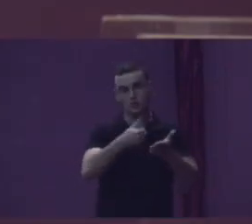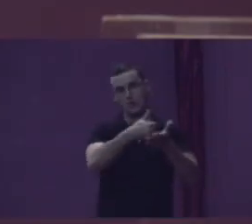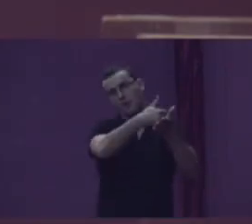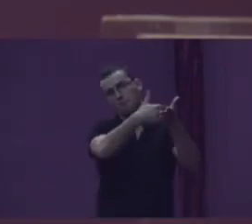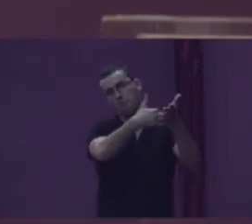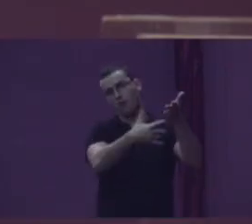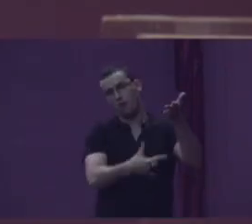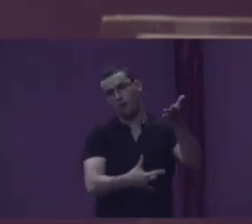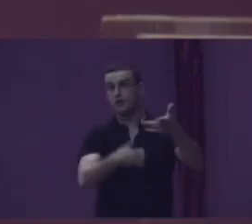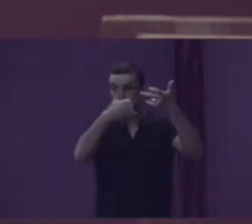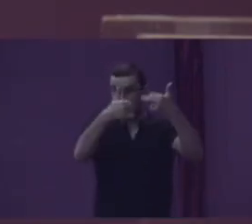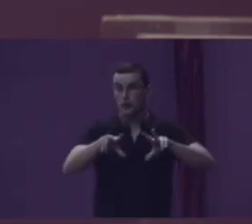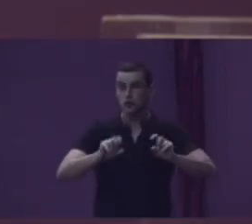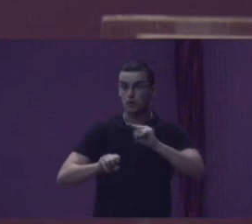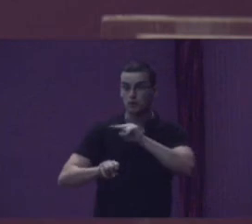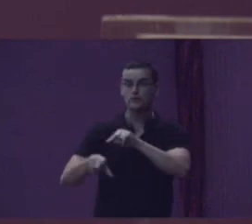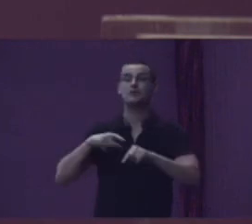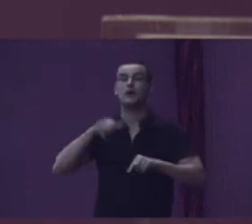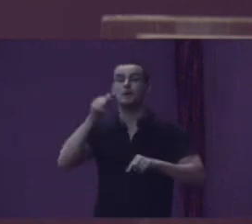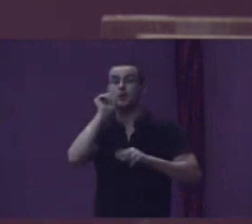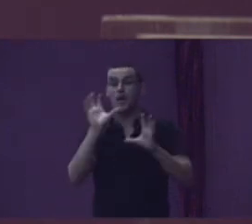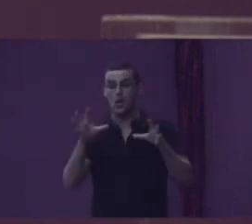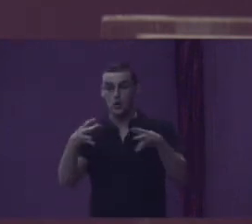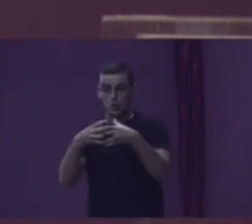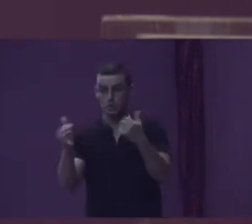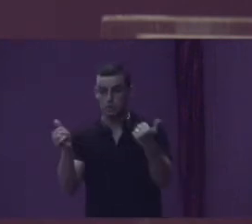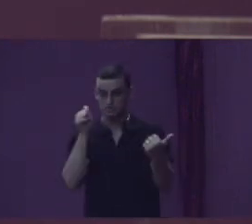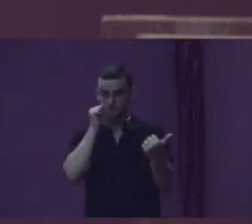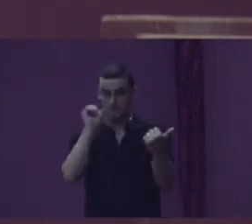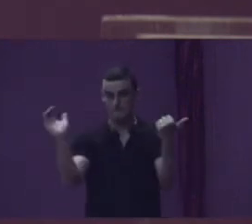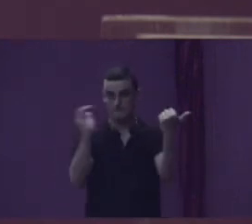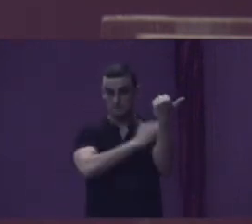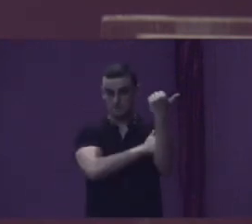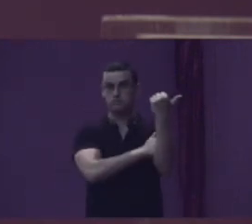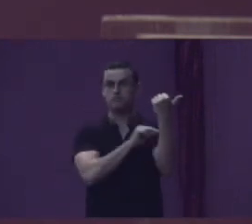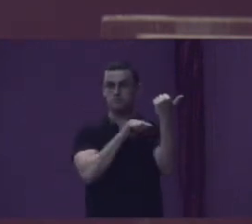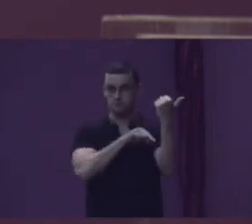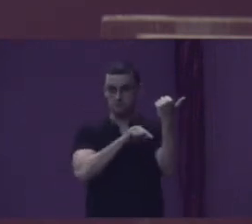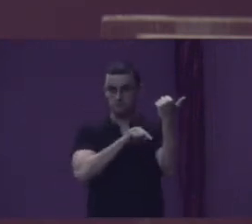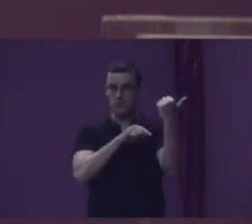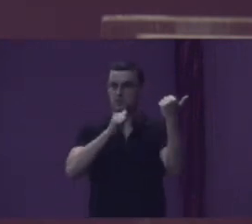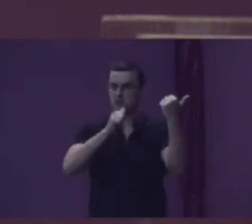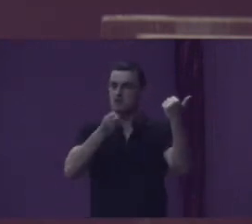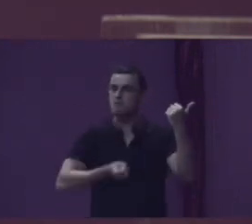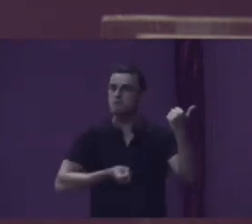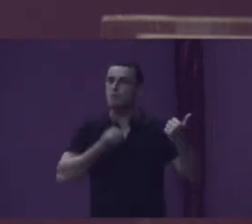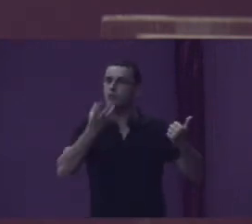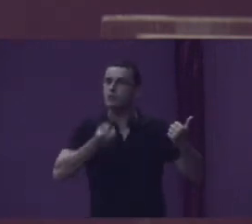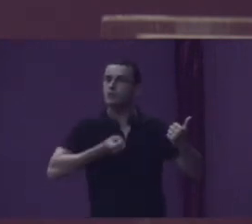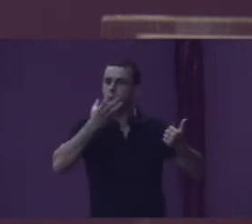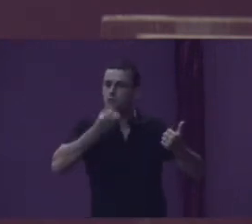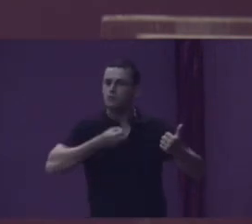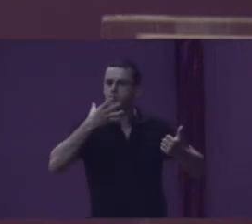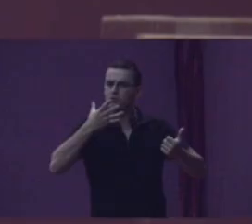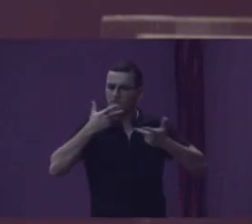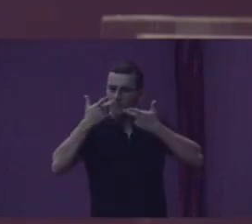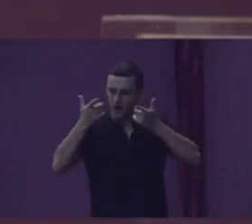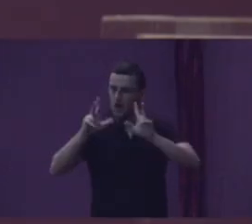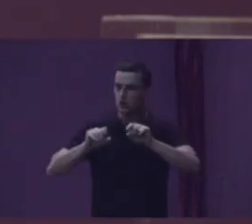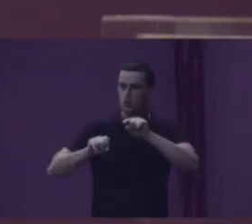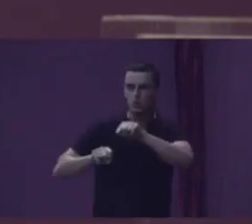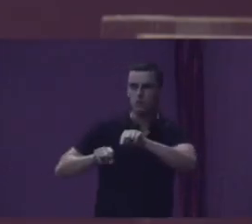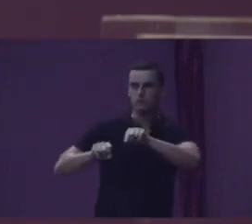falar disso. Algumas feministas dizem precisamos falar disso. Temos uma ocultação que